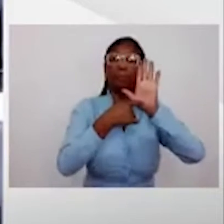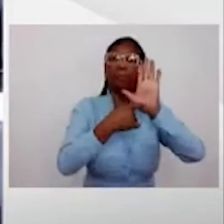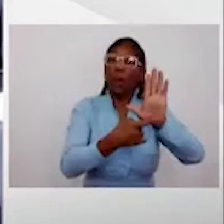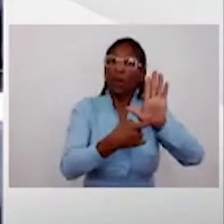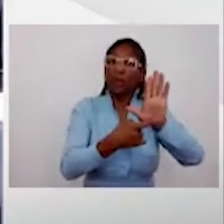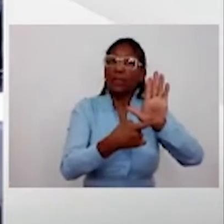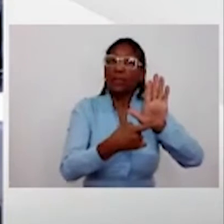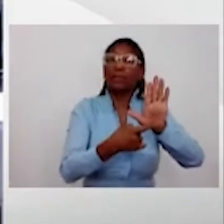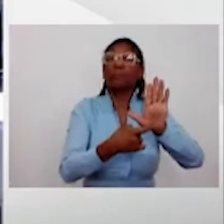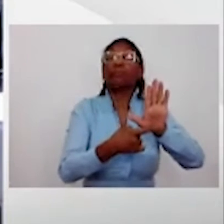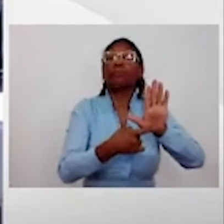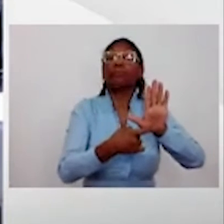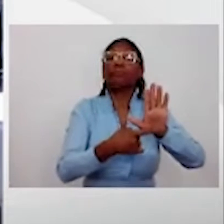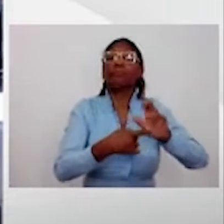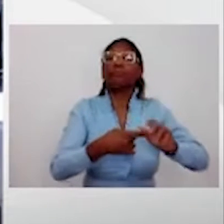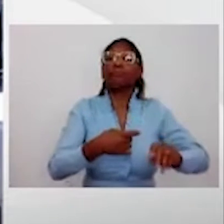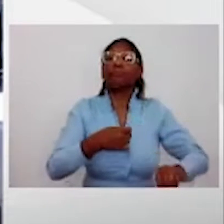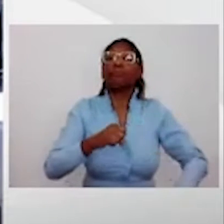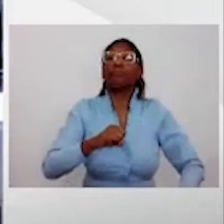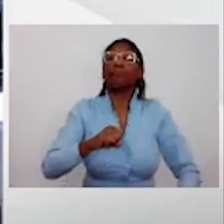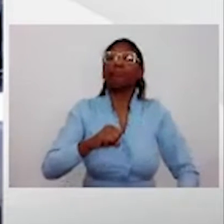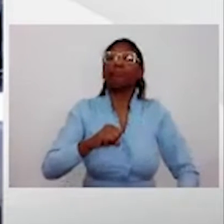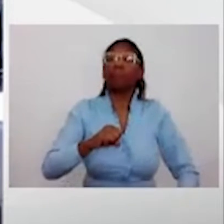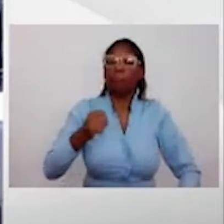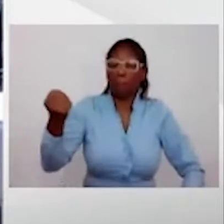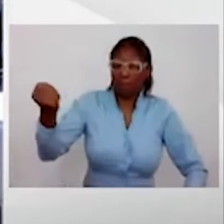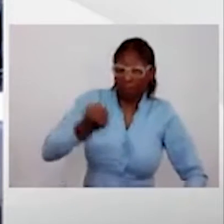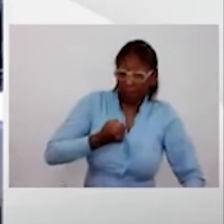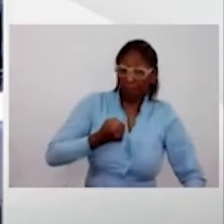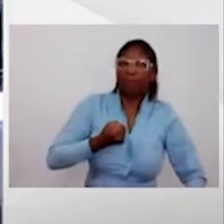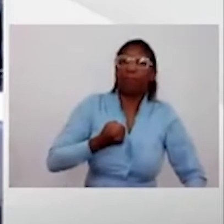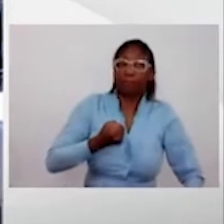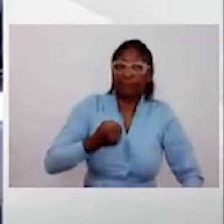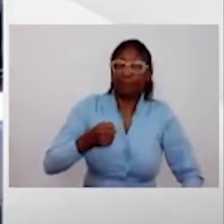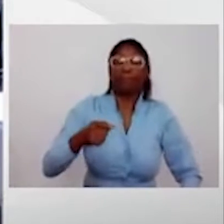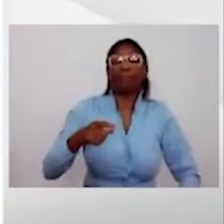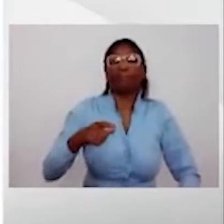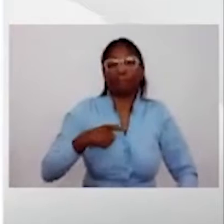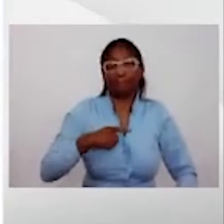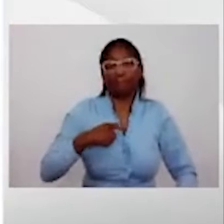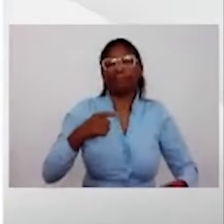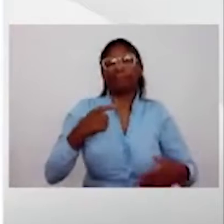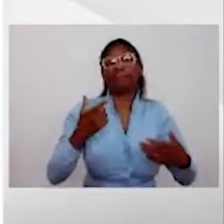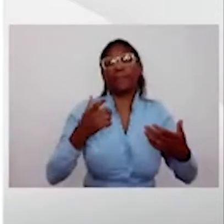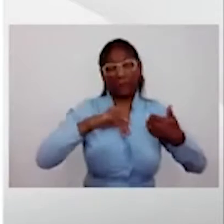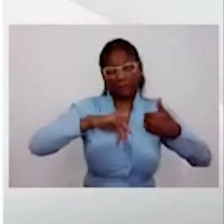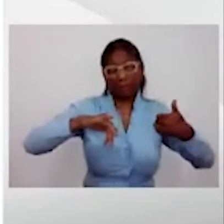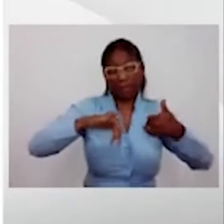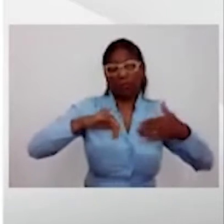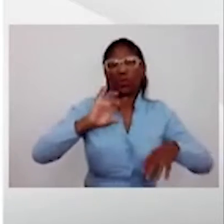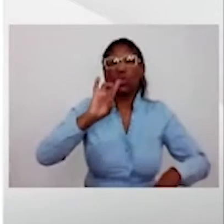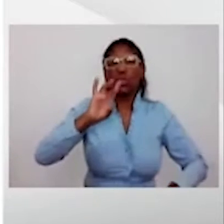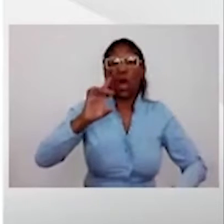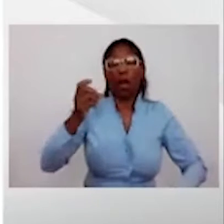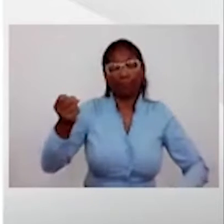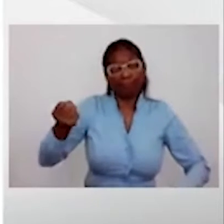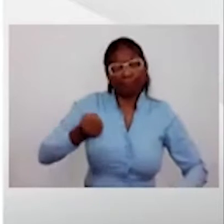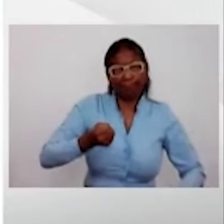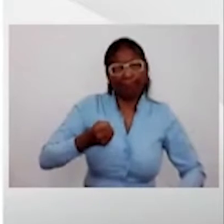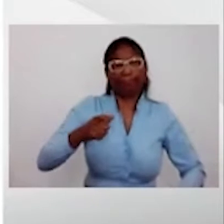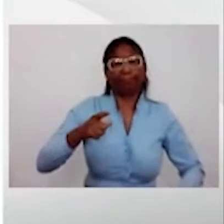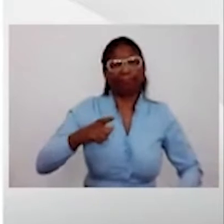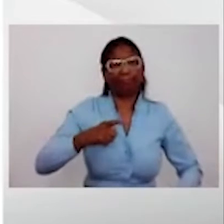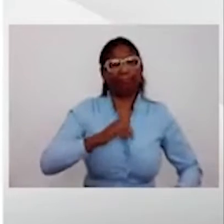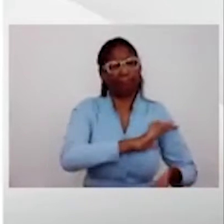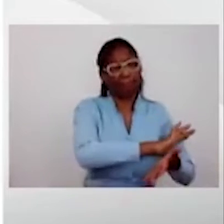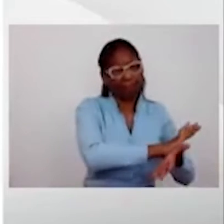os homicídios, então, tirando ali nos crimes contra a vida os latrocínios e também os feminicídios, a